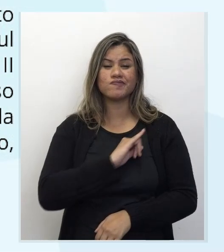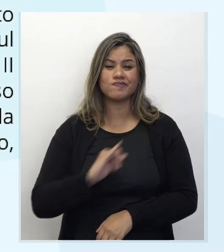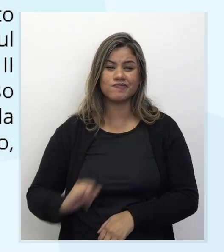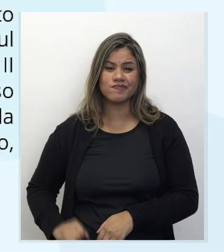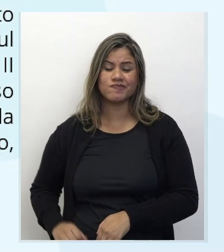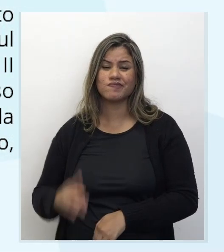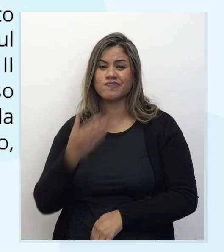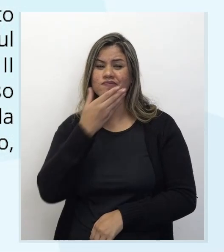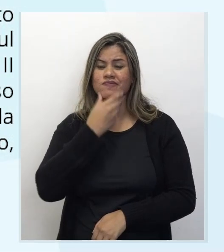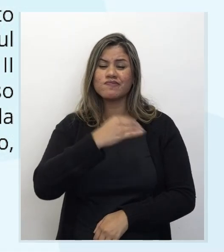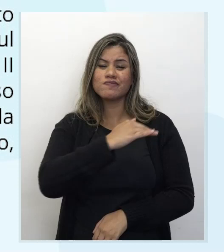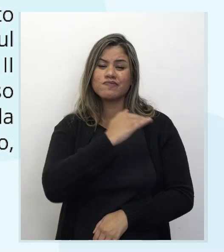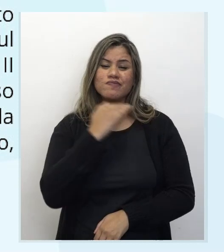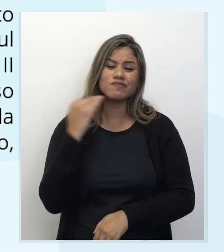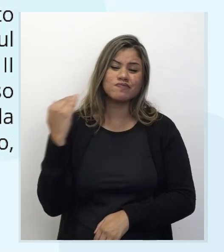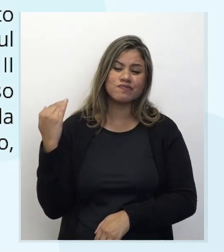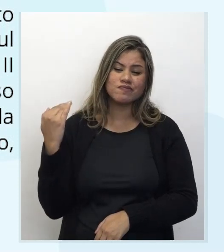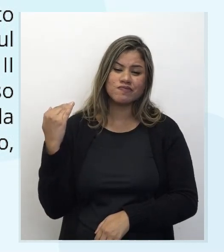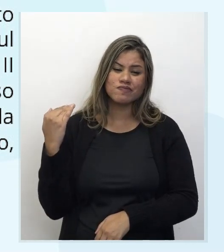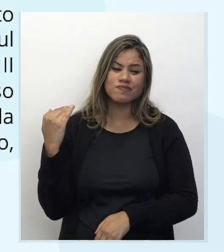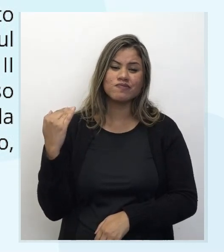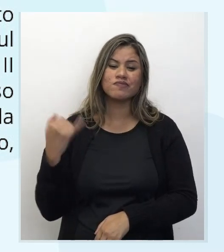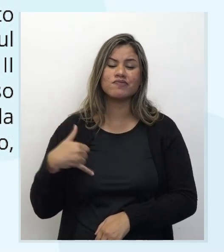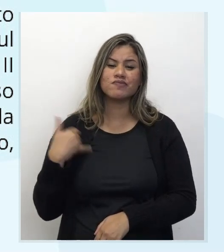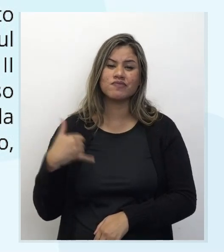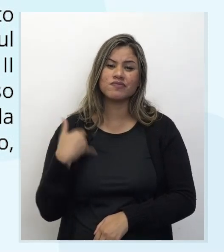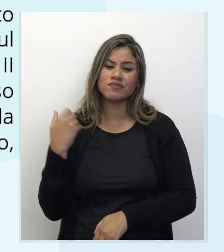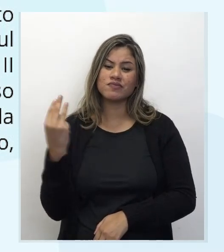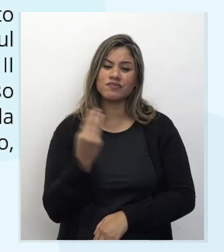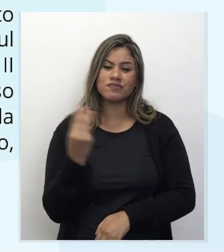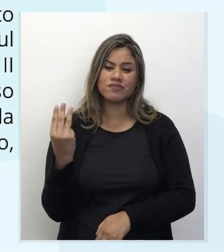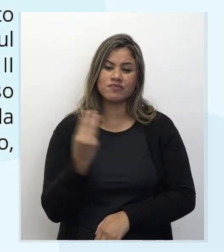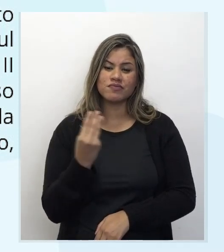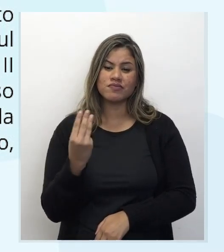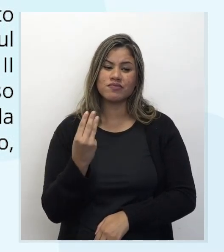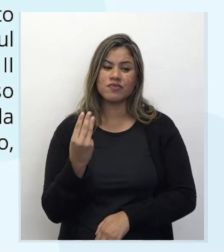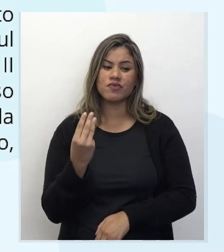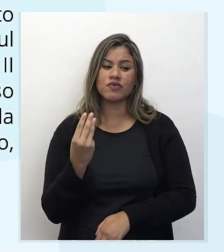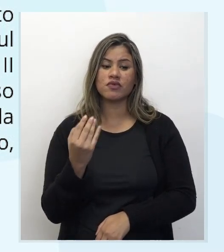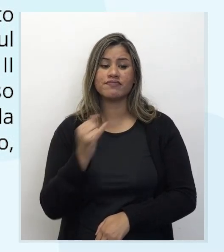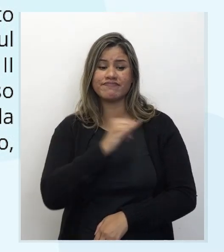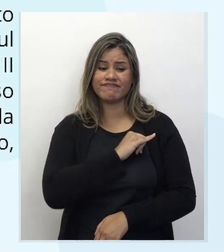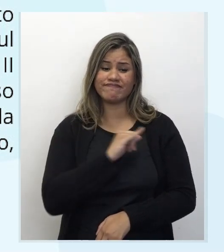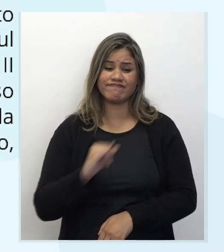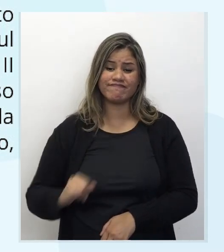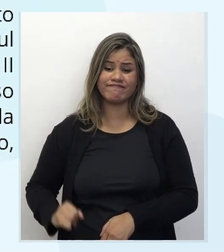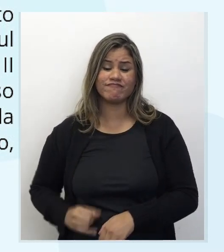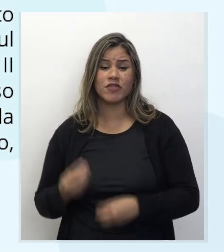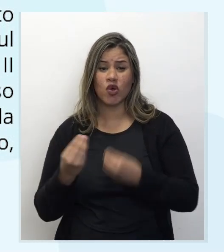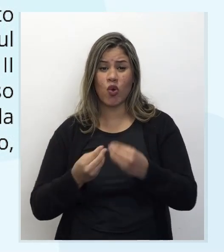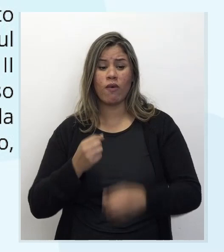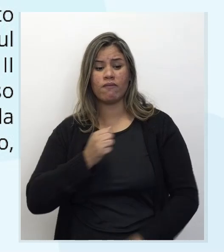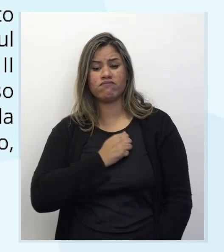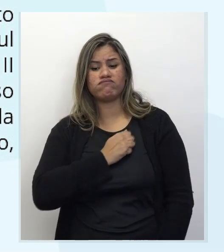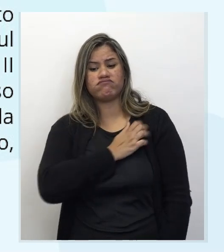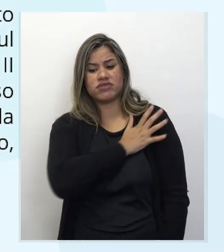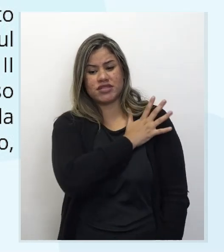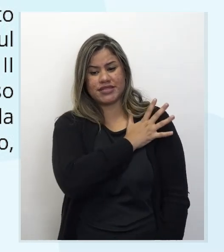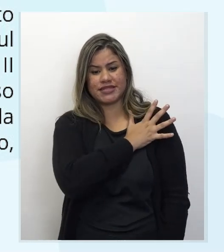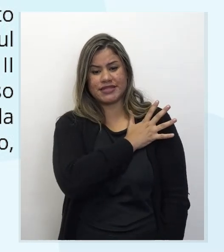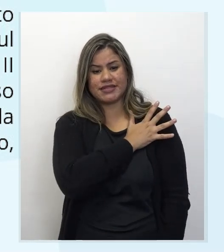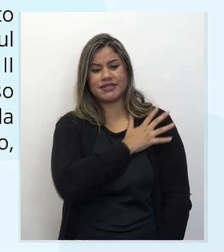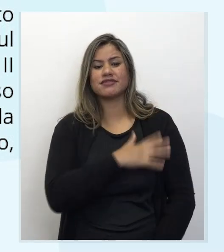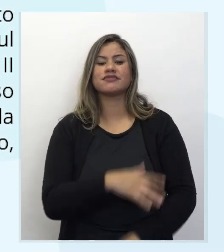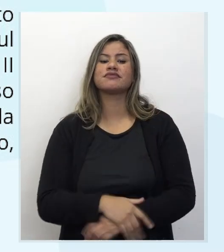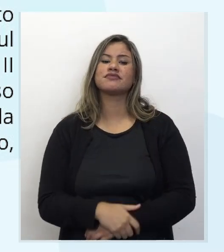a morte prematura de Alexandre, aos 33 anos, o império passa a ser disputado por seus generais, como eu tinha colocado para